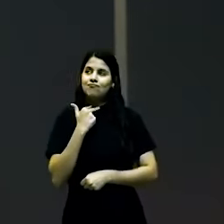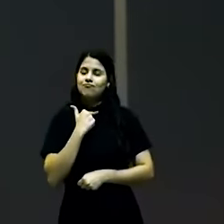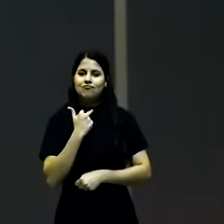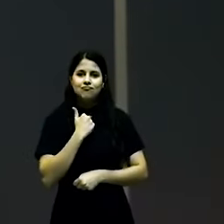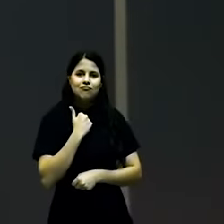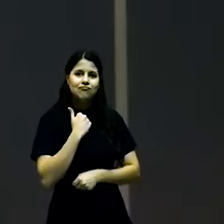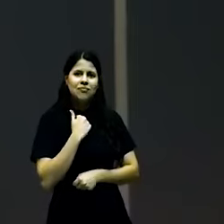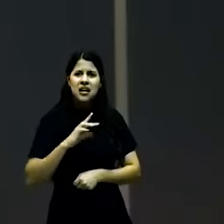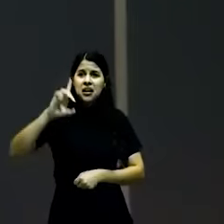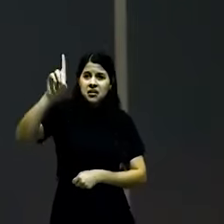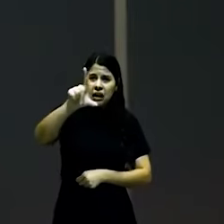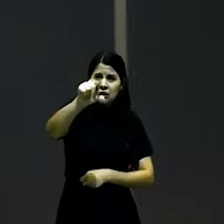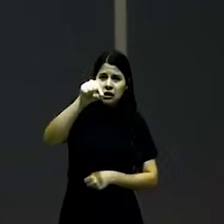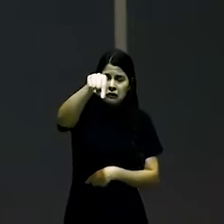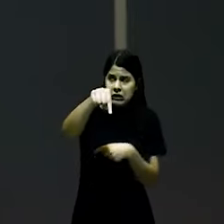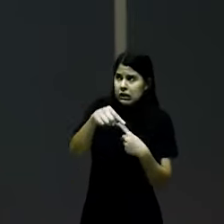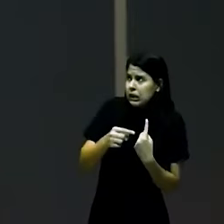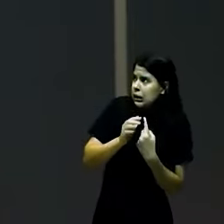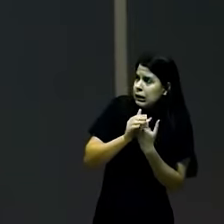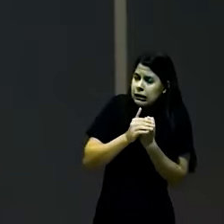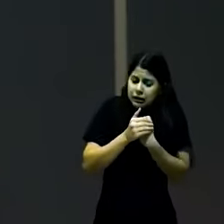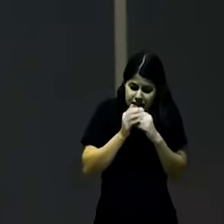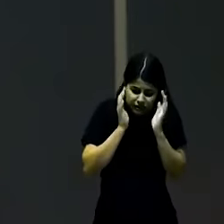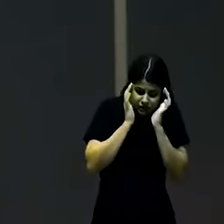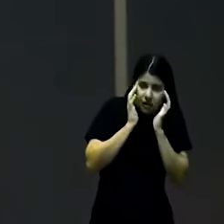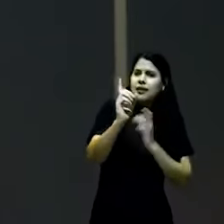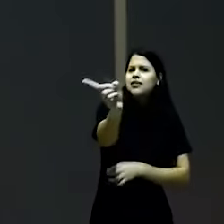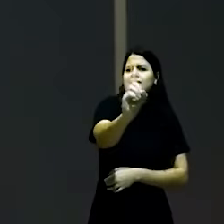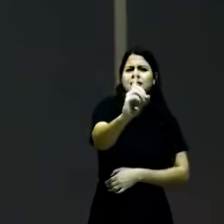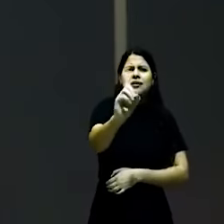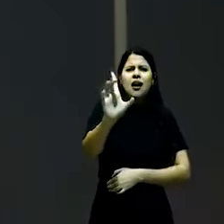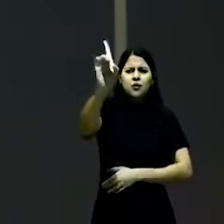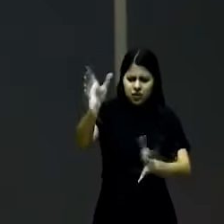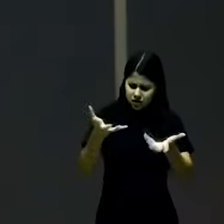Deus não te chamou para ficar na caverna. Não.